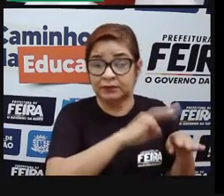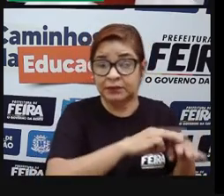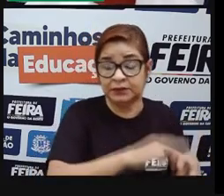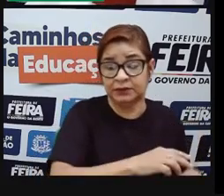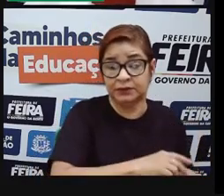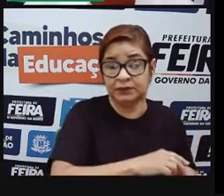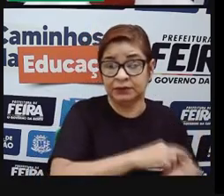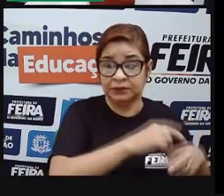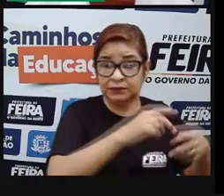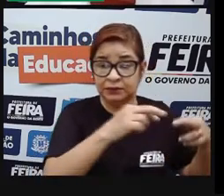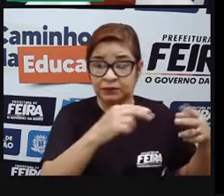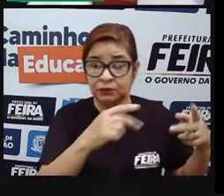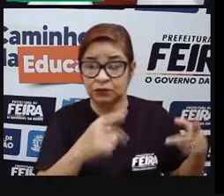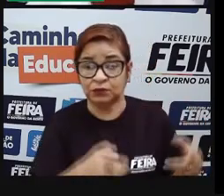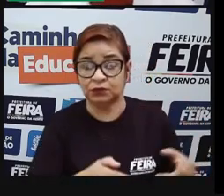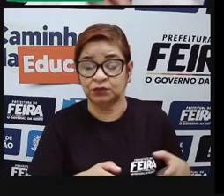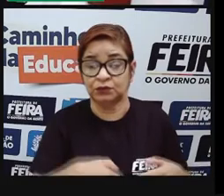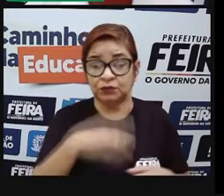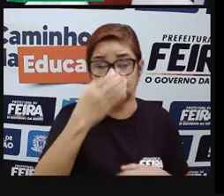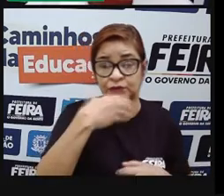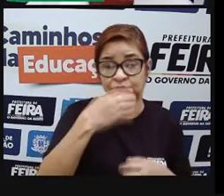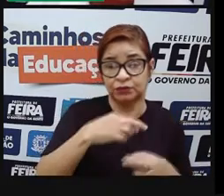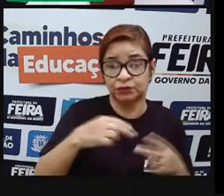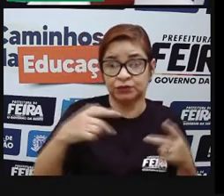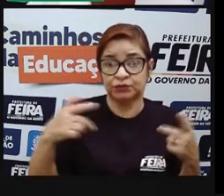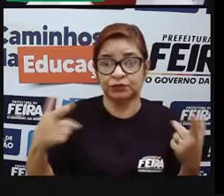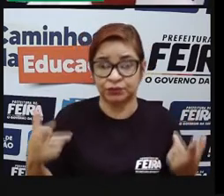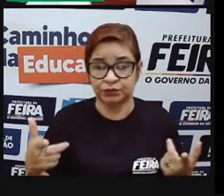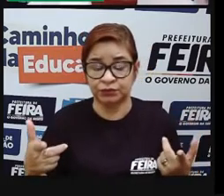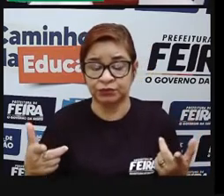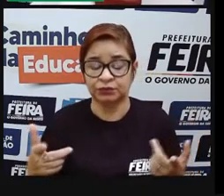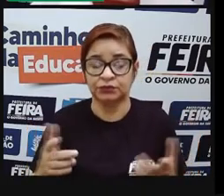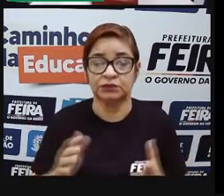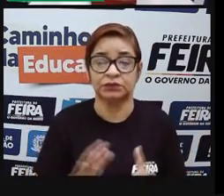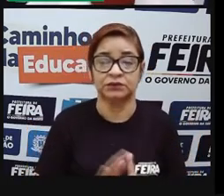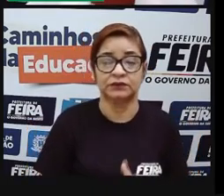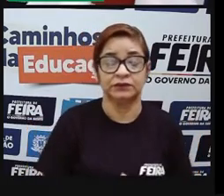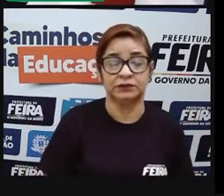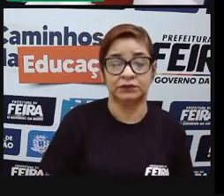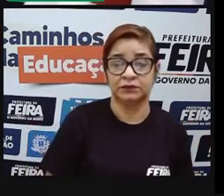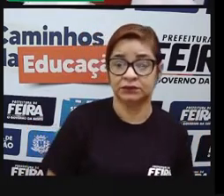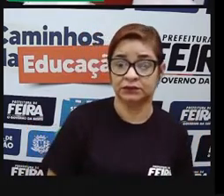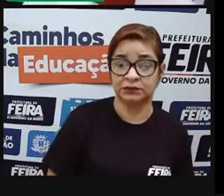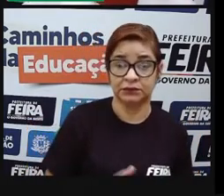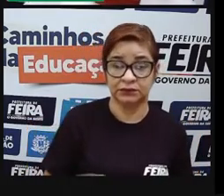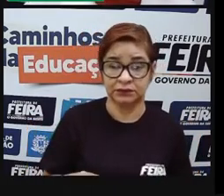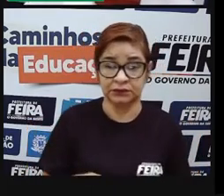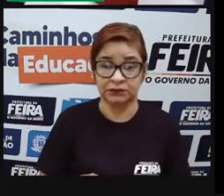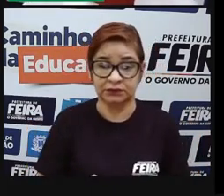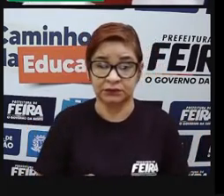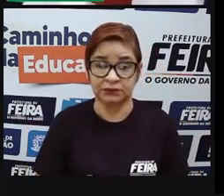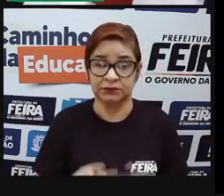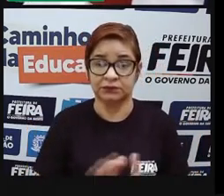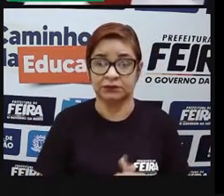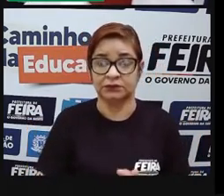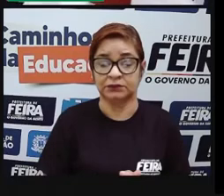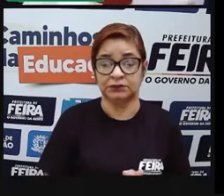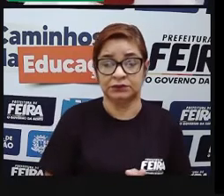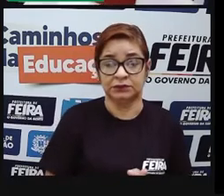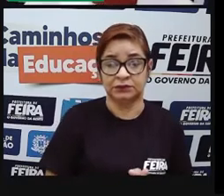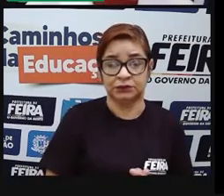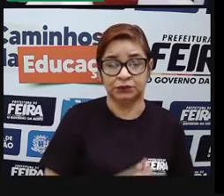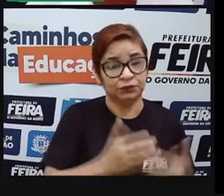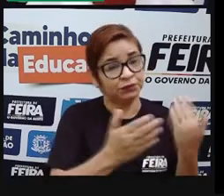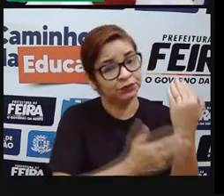já está extração de frutos o nome vegetal já disse né vem dos vegetais então a o extrativismo do látex